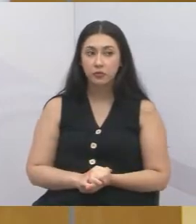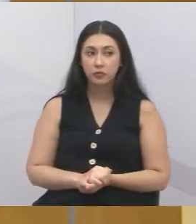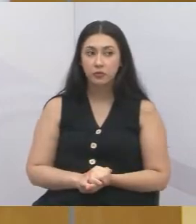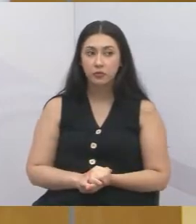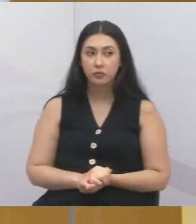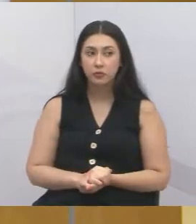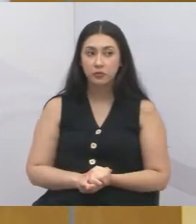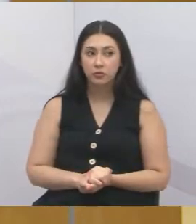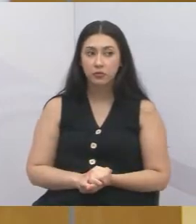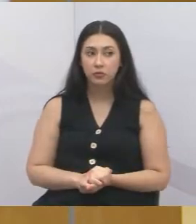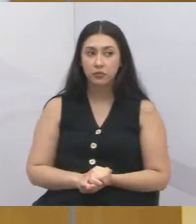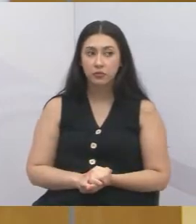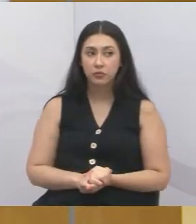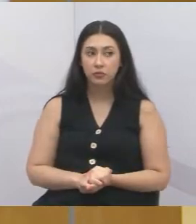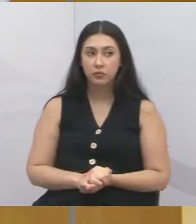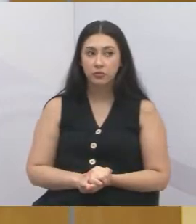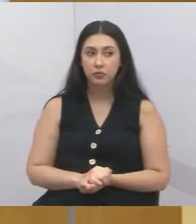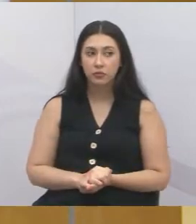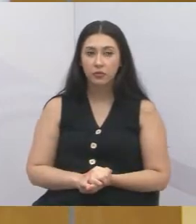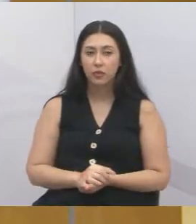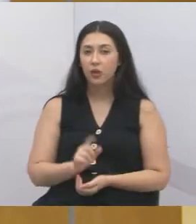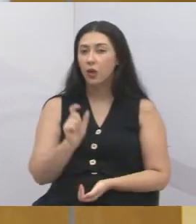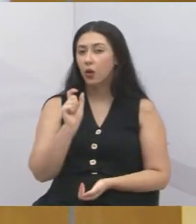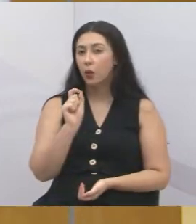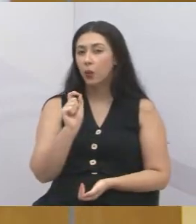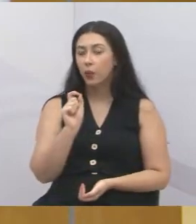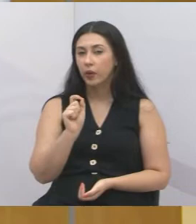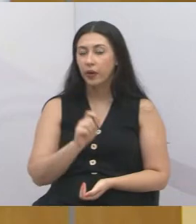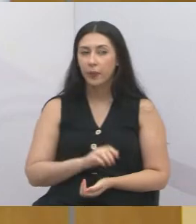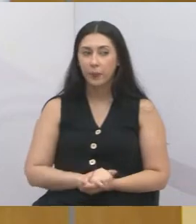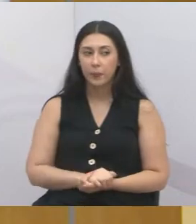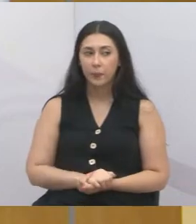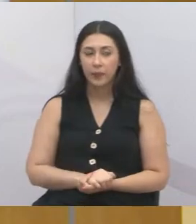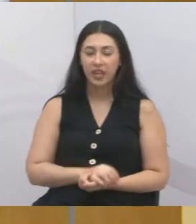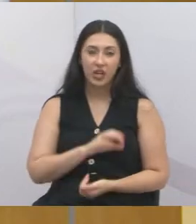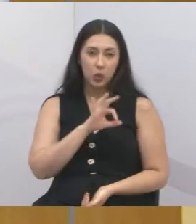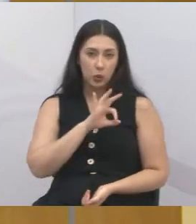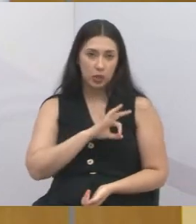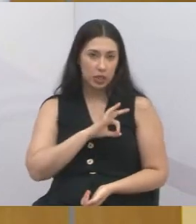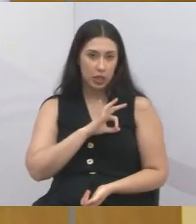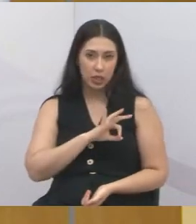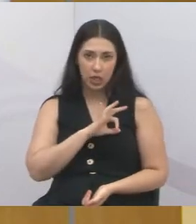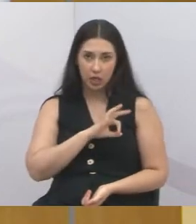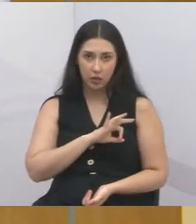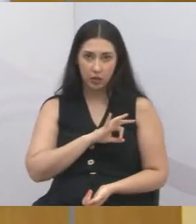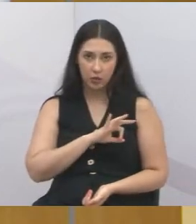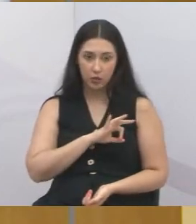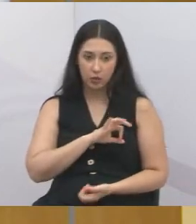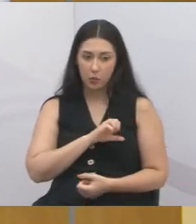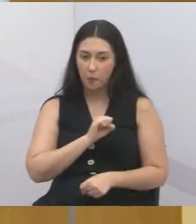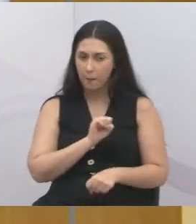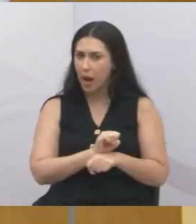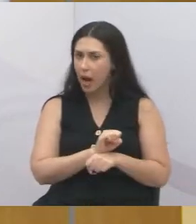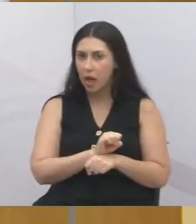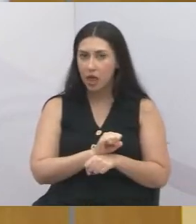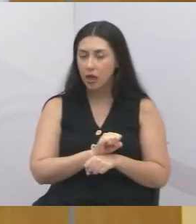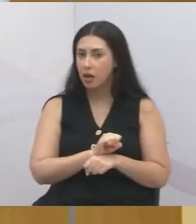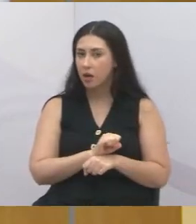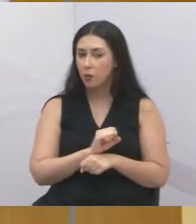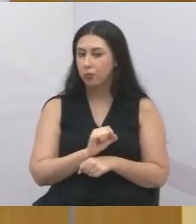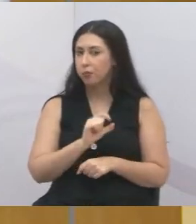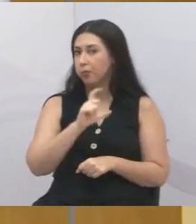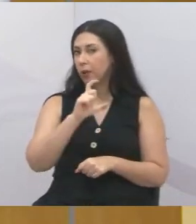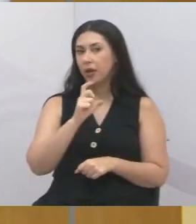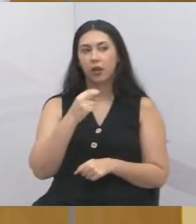ligada àquele congelamento dos benefícios que foram impostos,